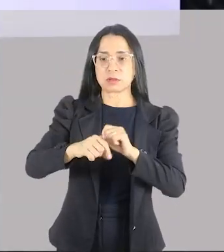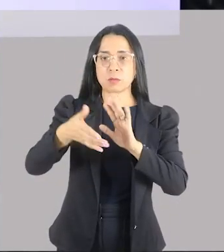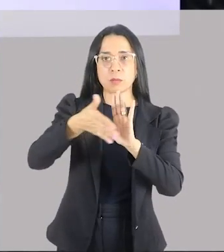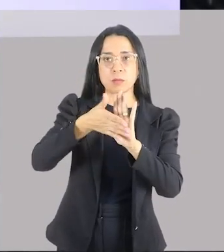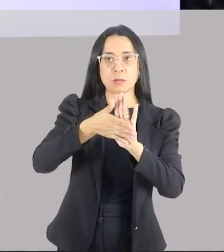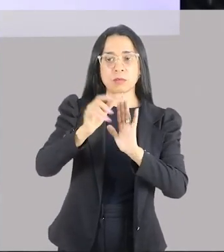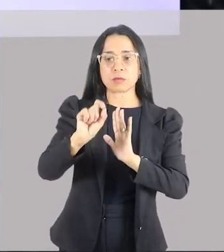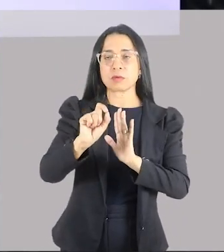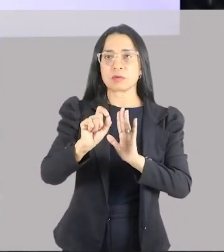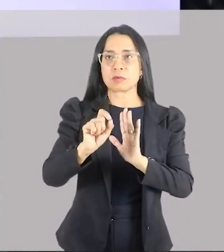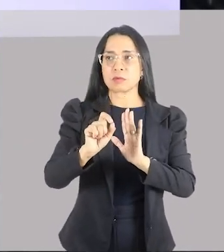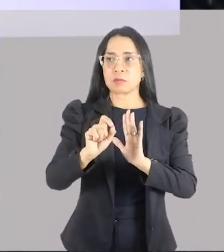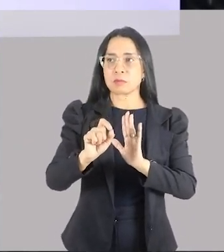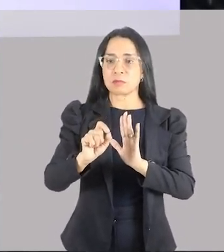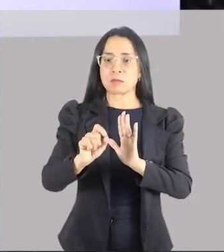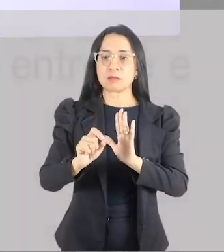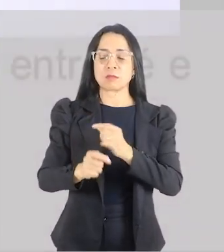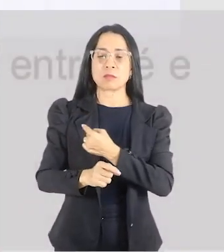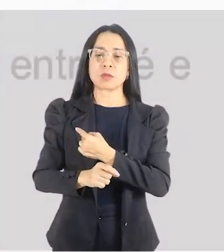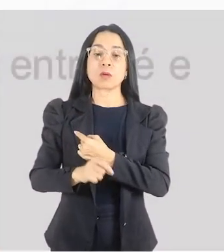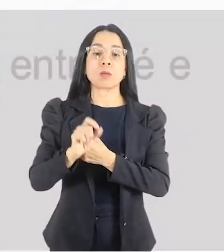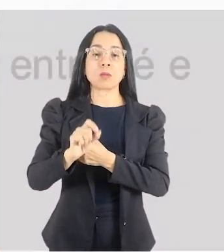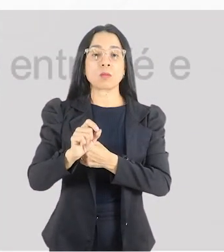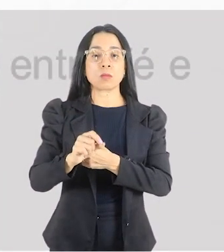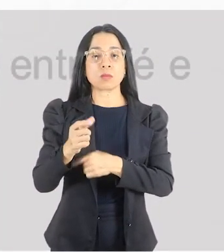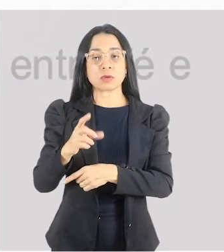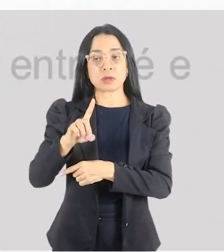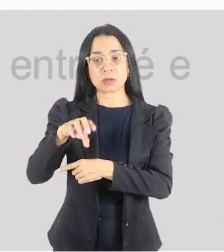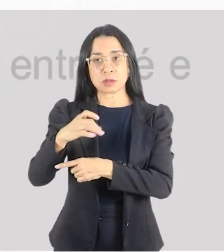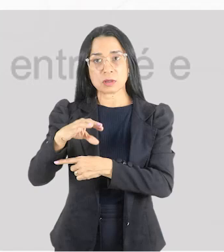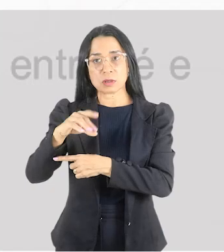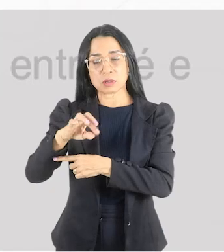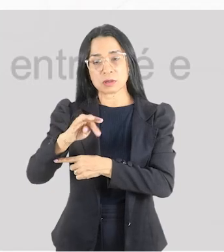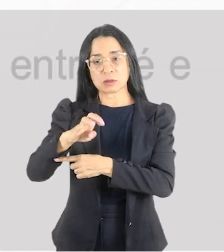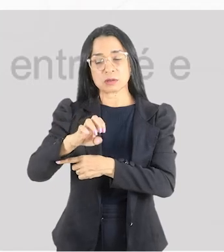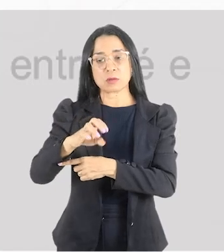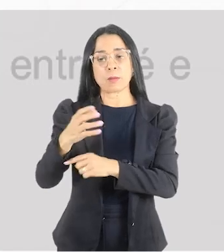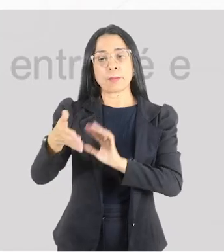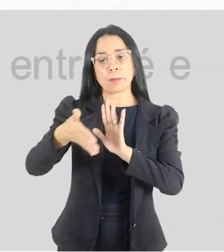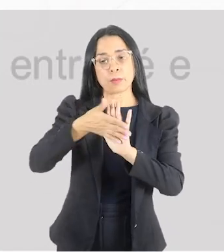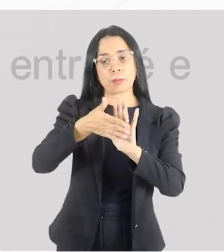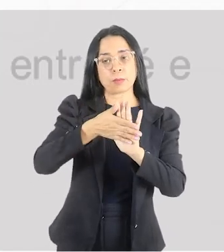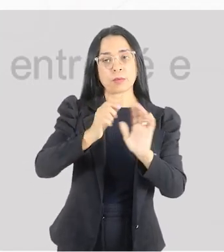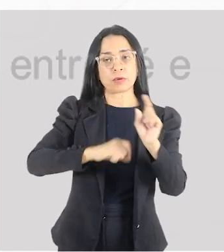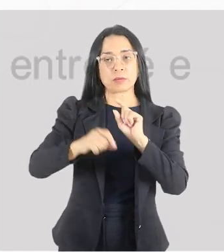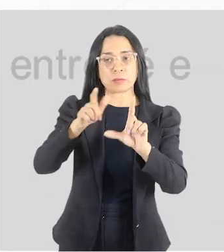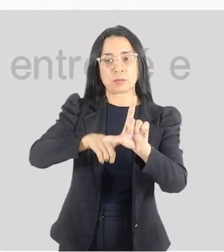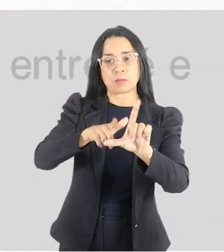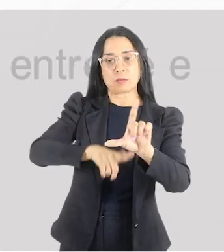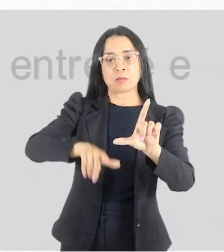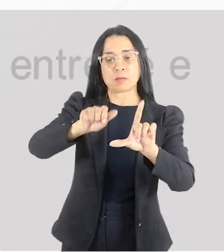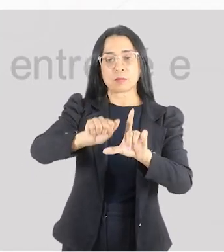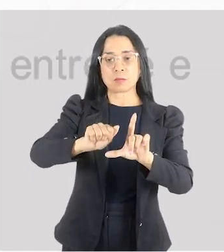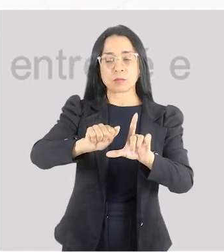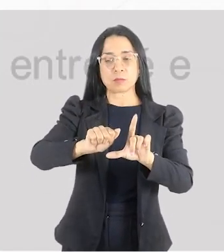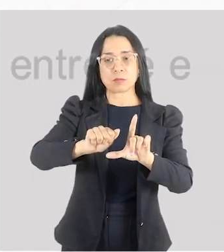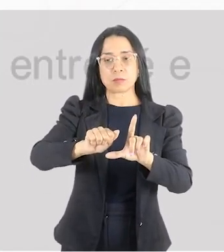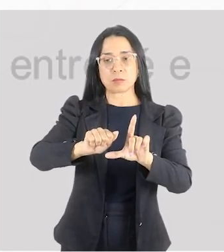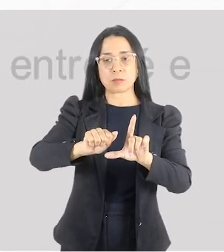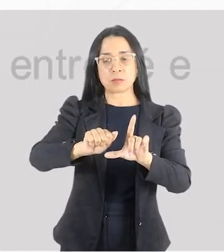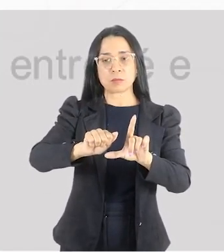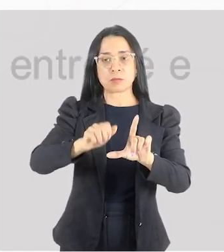só. O que Descartes propõe? A busca por um conhecimento seguro proveniente do ato de duvidar. Que